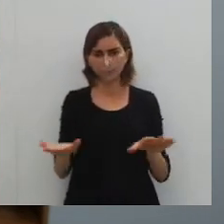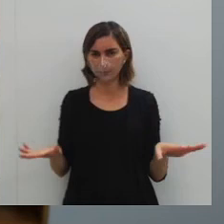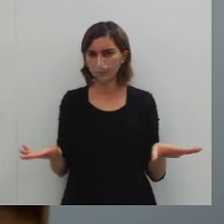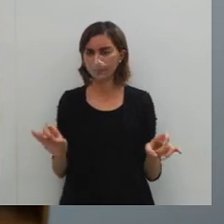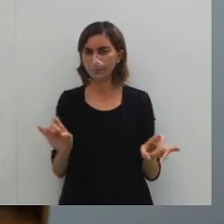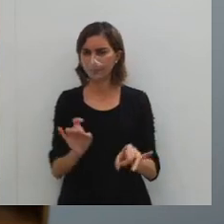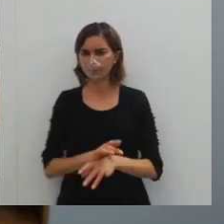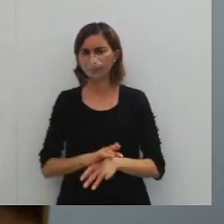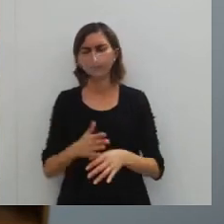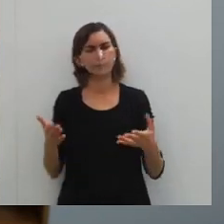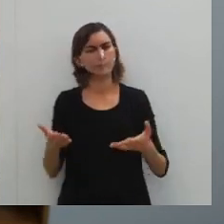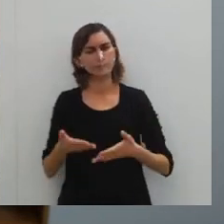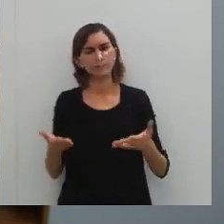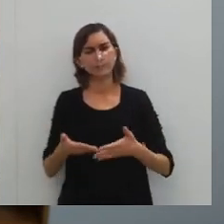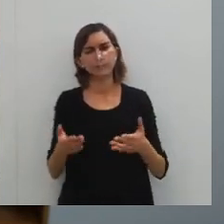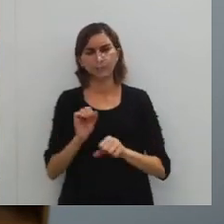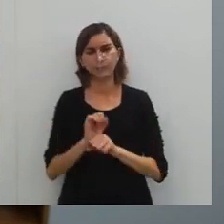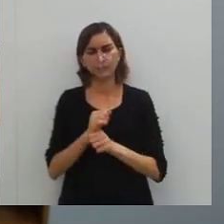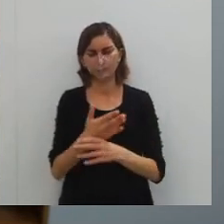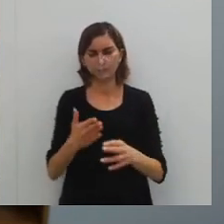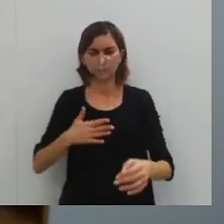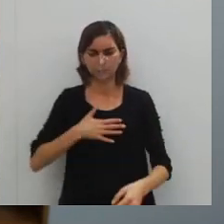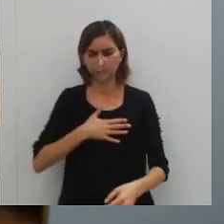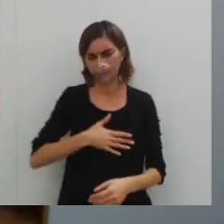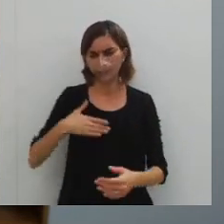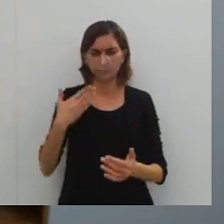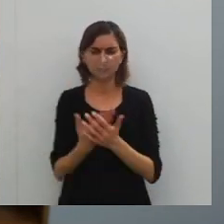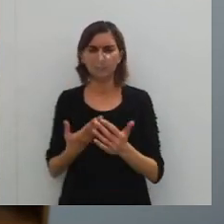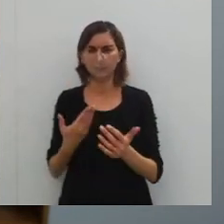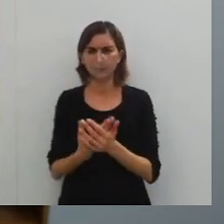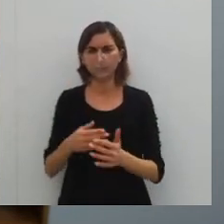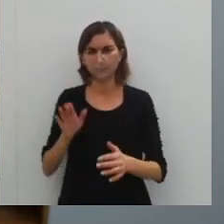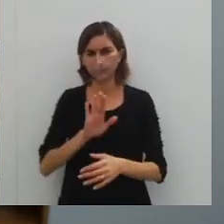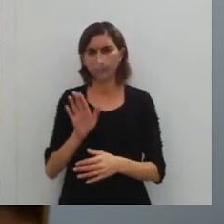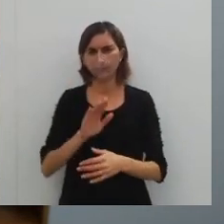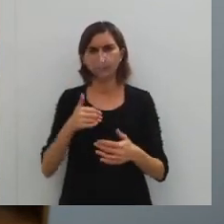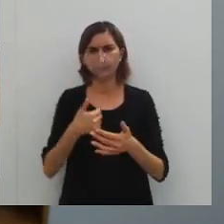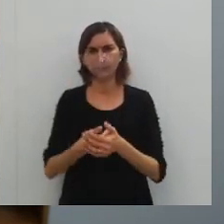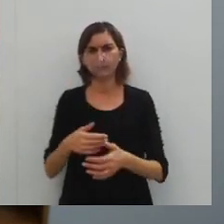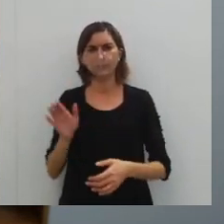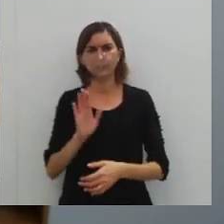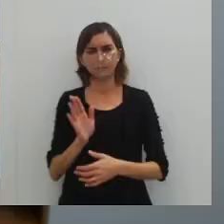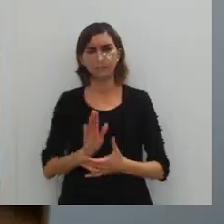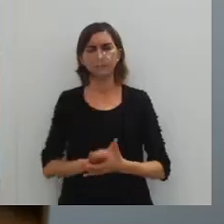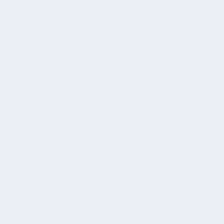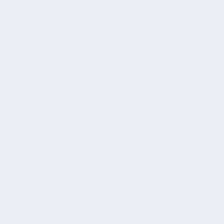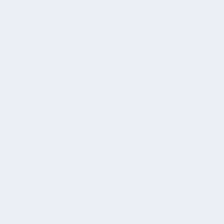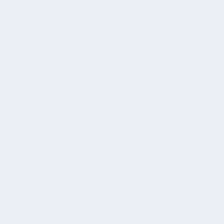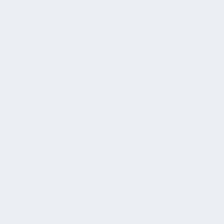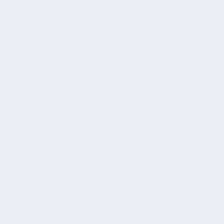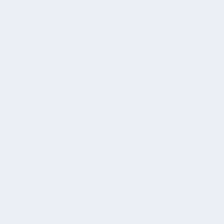por aqui hoje. Espero que tenham gostado da aula e até a próxima. Tchau!